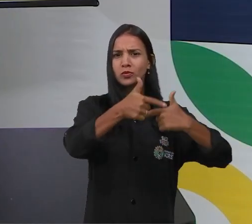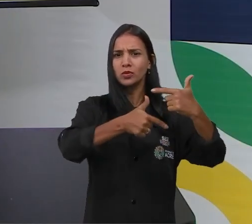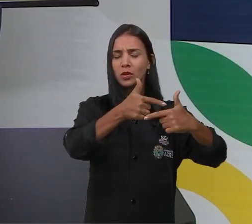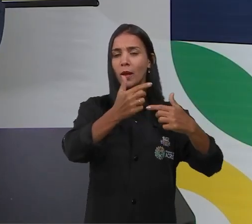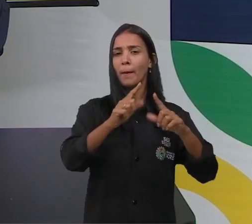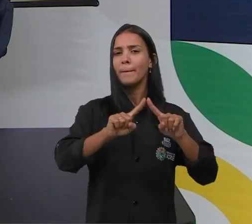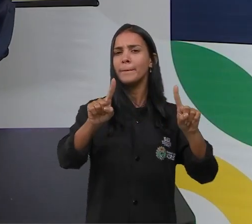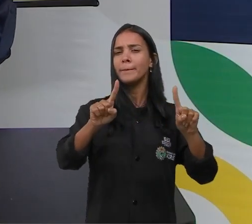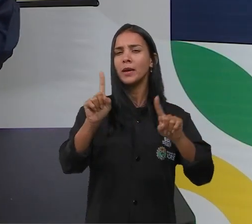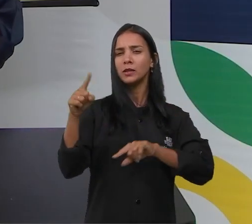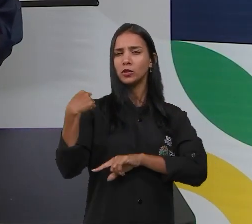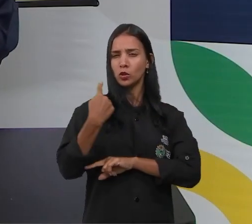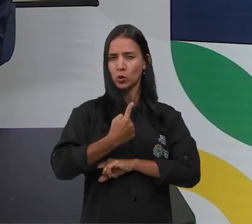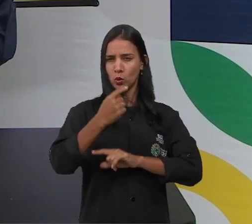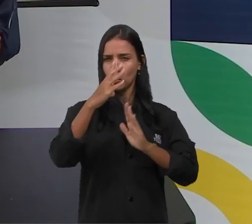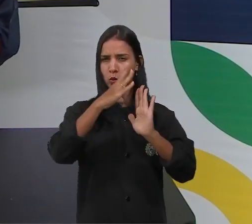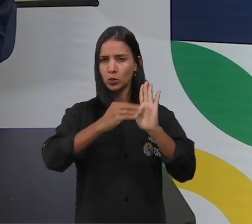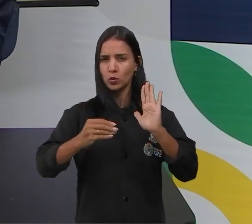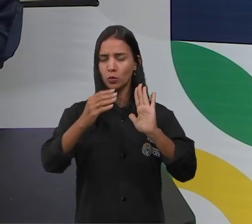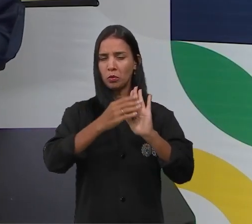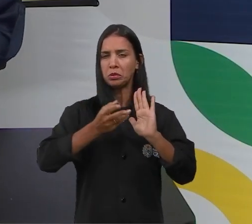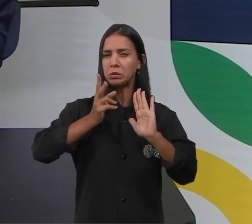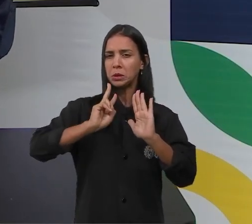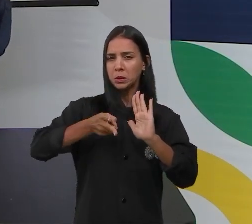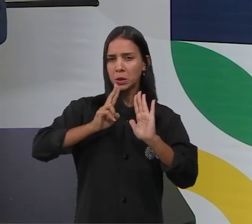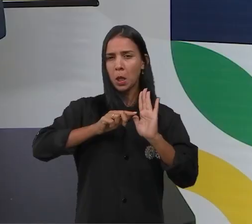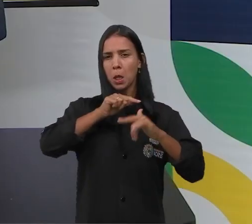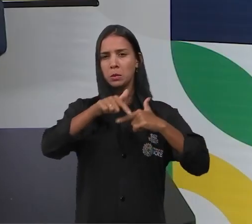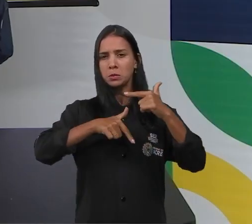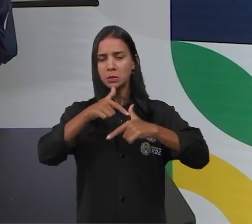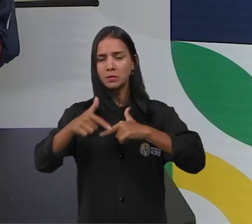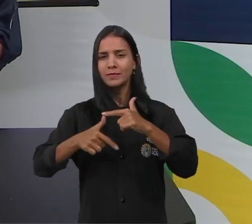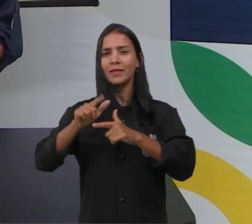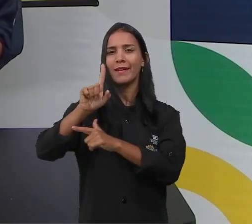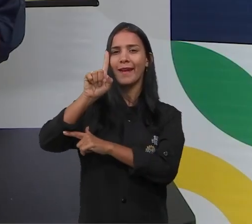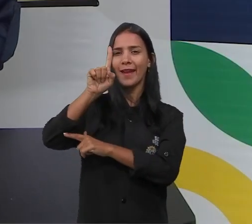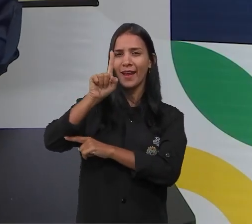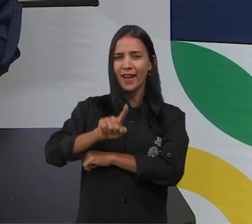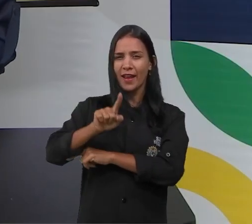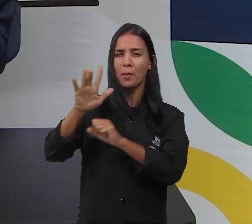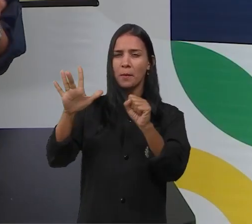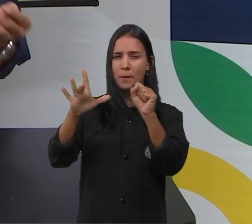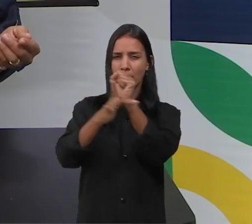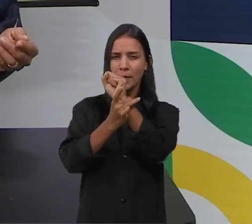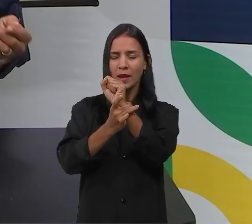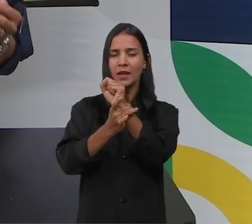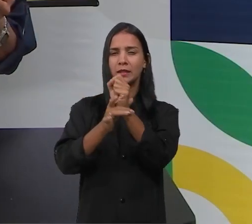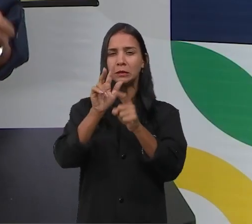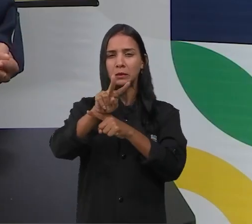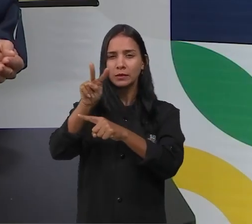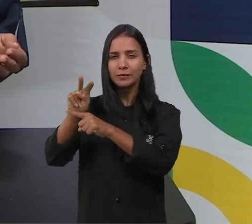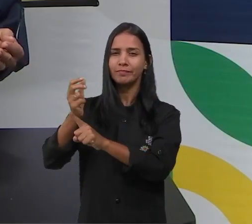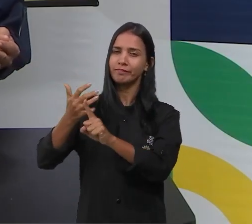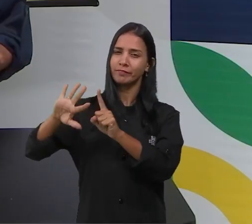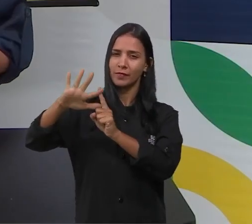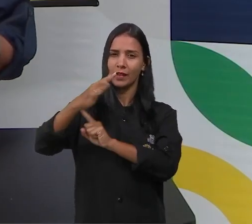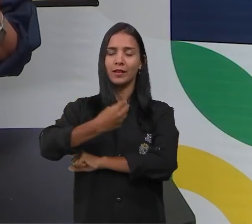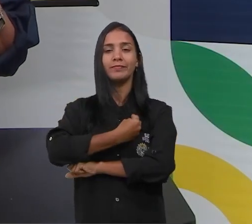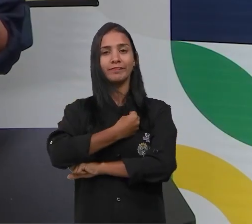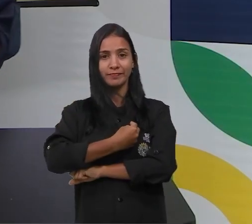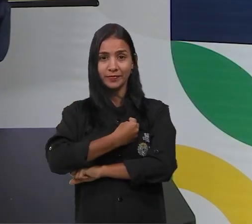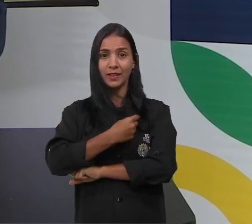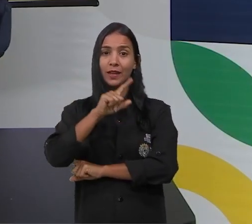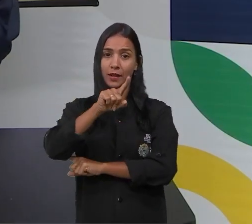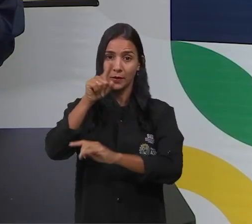será que o nosso modelo que faz todas essas coisas é aquele que vai preservar a natureza e a vida? Esse